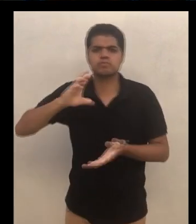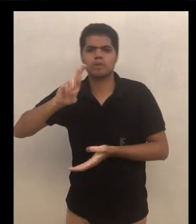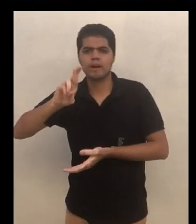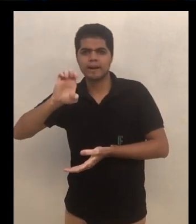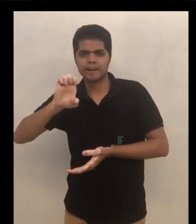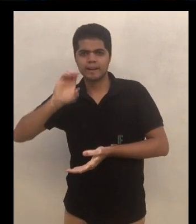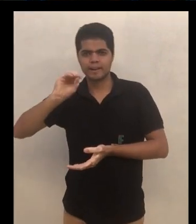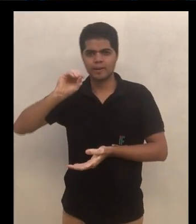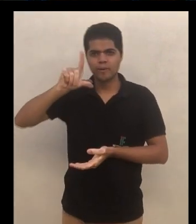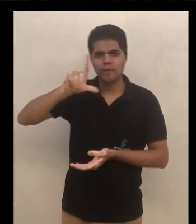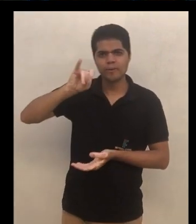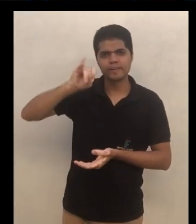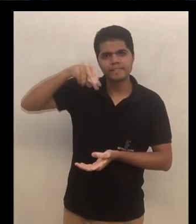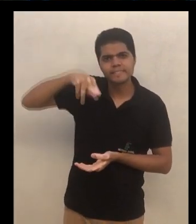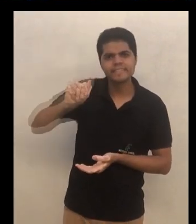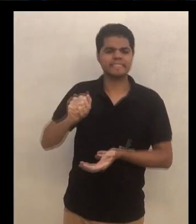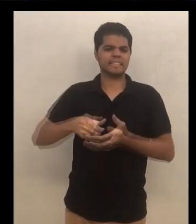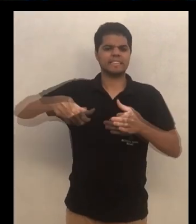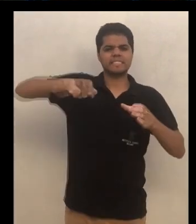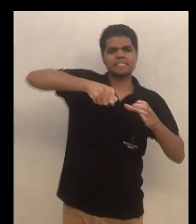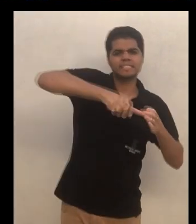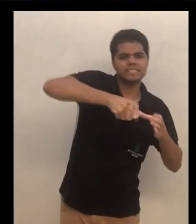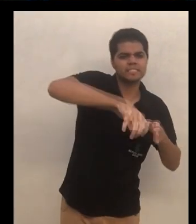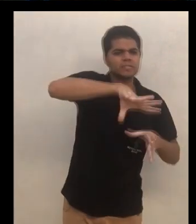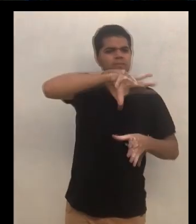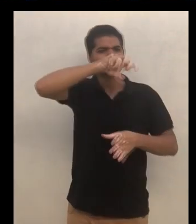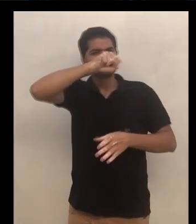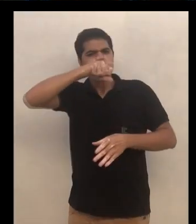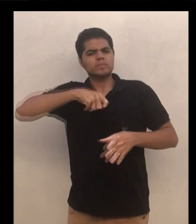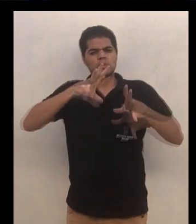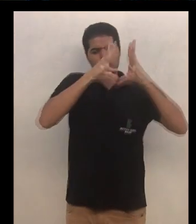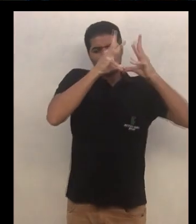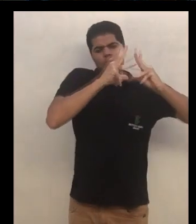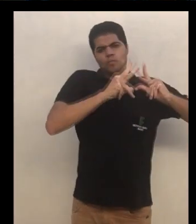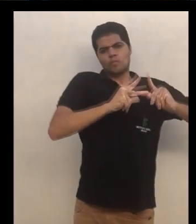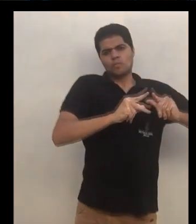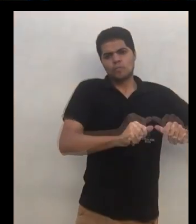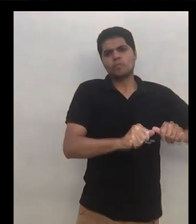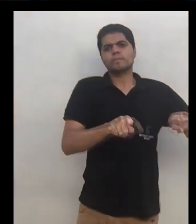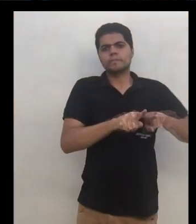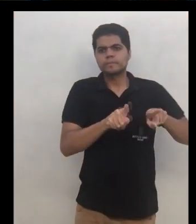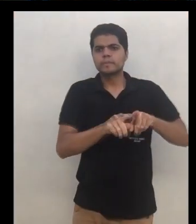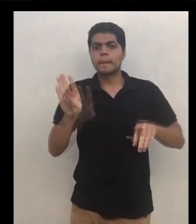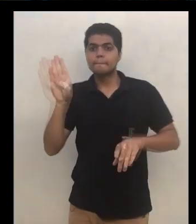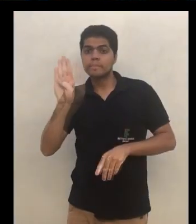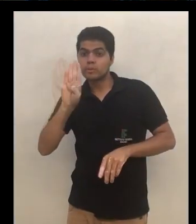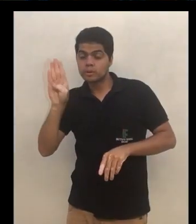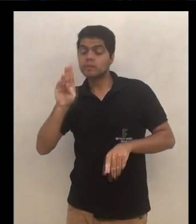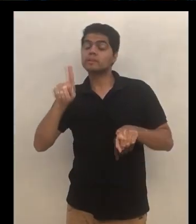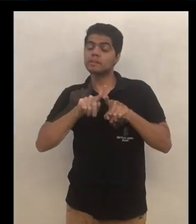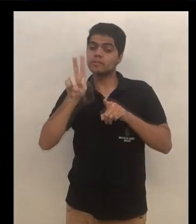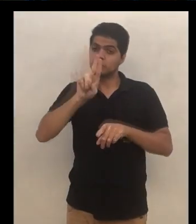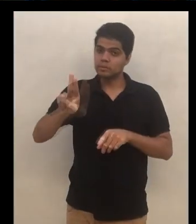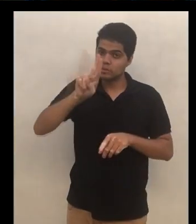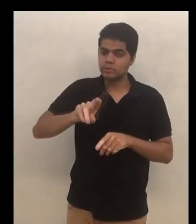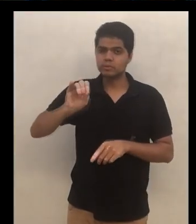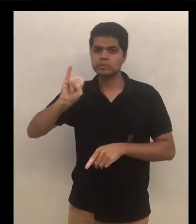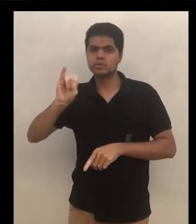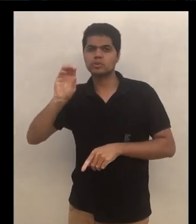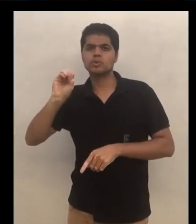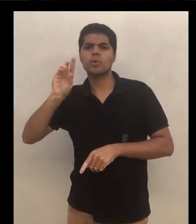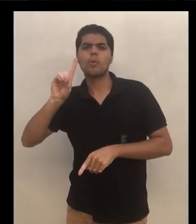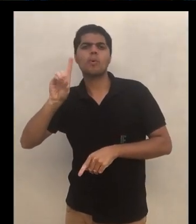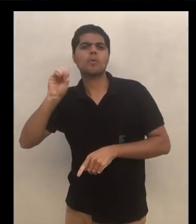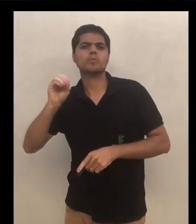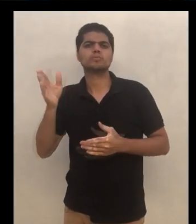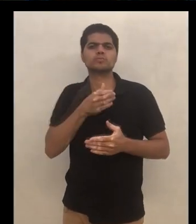a cal, detergente neutro, desinfetantes também, então assim, biodegradáveis, então iodo, soda cáustica, tudo